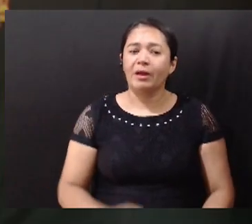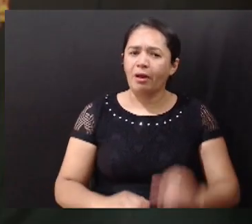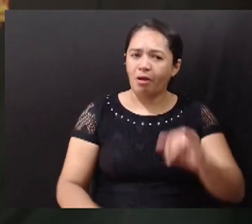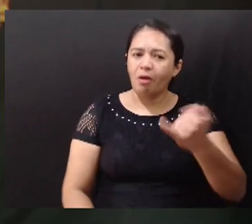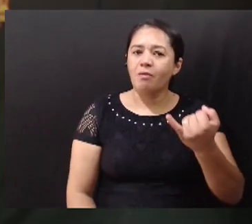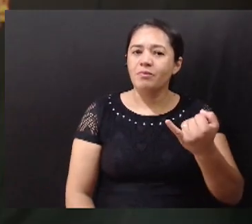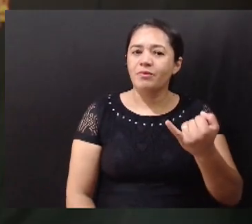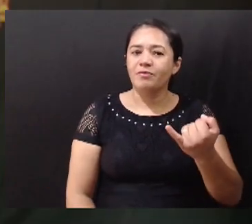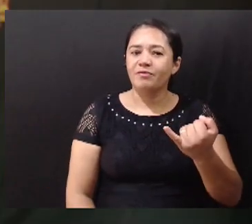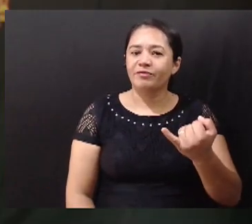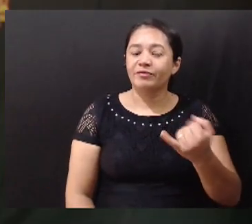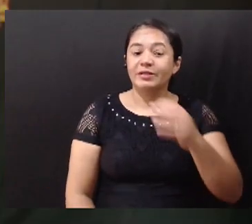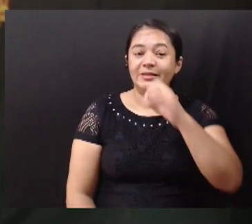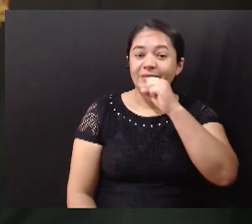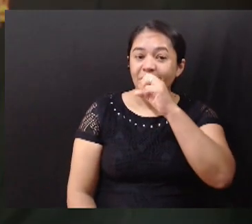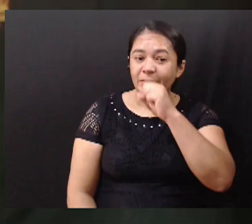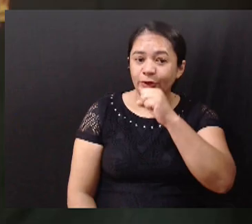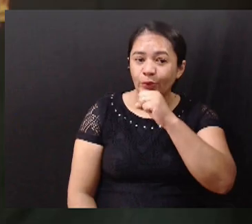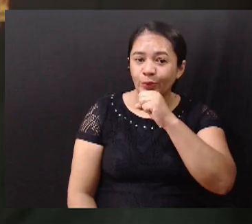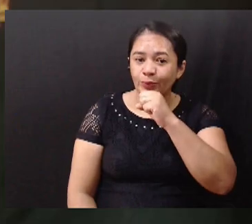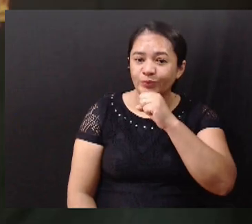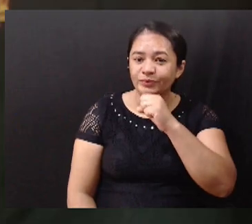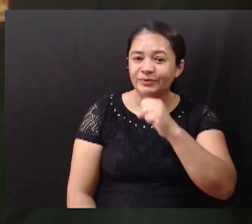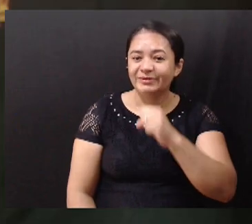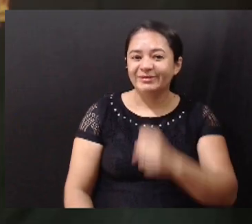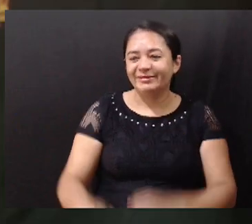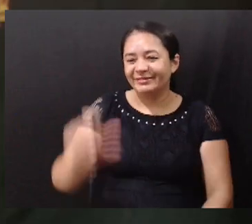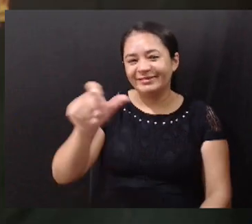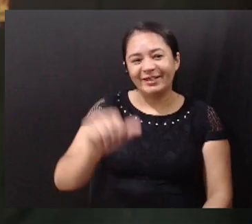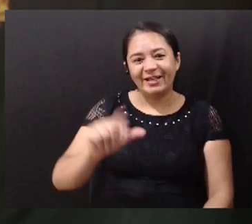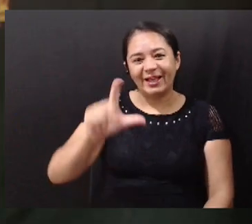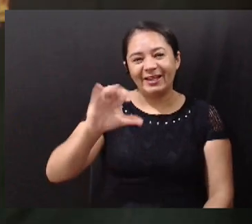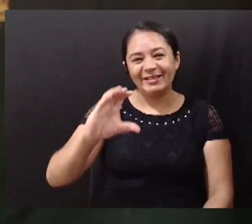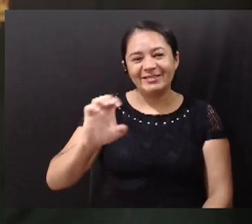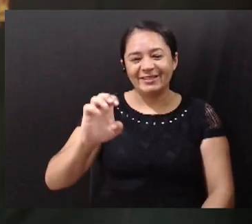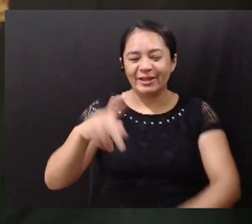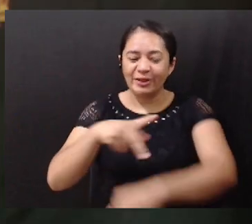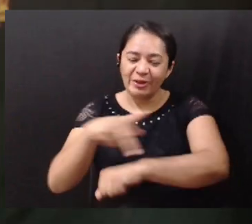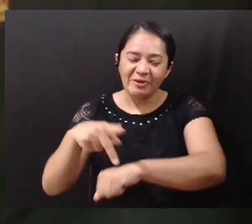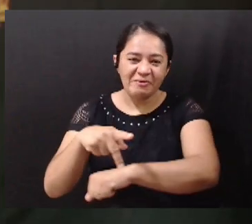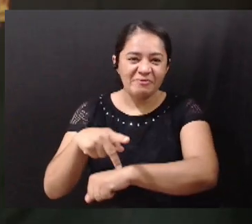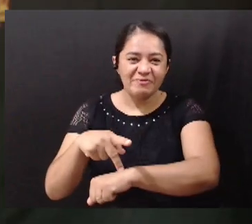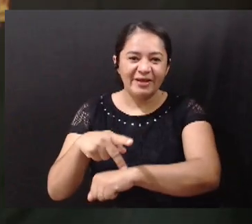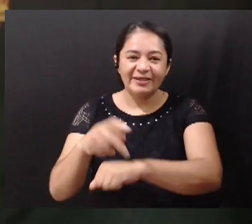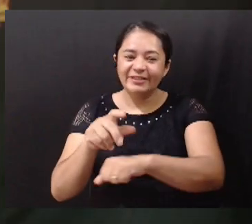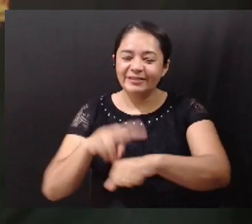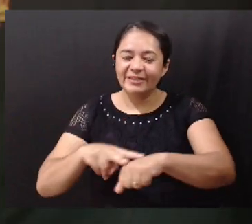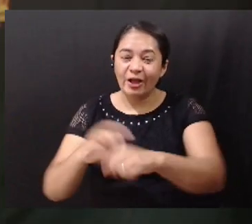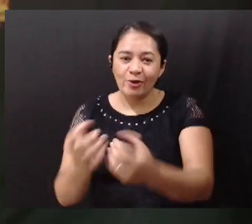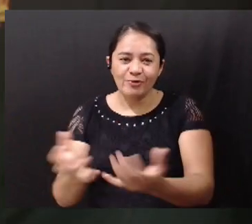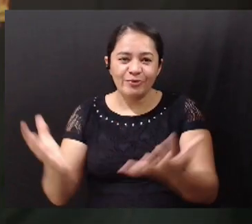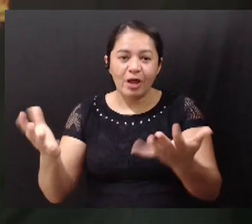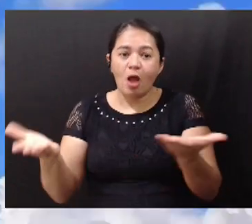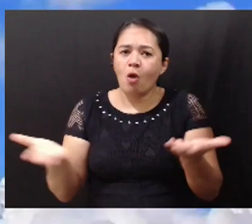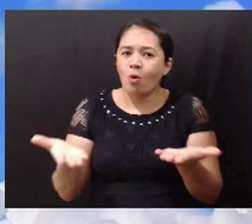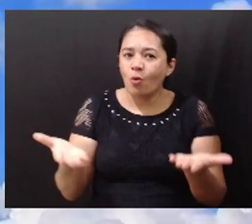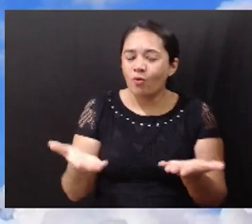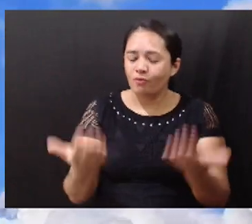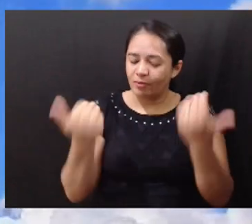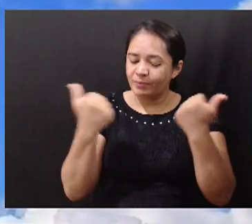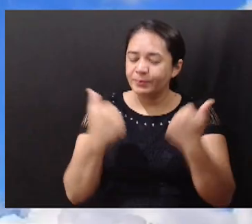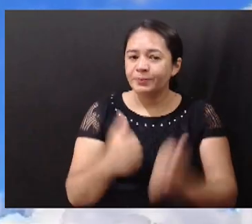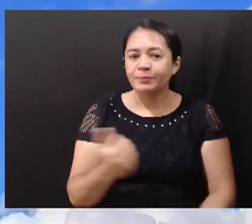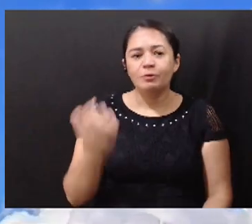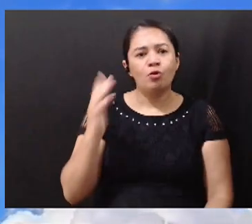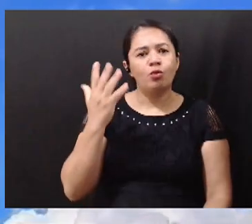no sabadão Alice no País das Hortaliças. Agora vamos com a previsão do tempo para hoje? Vamos lá! Como é que será que